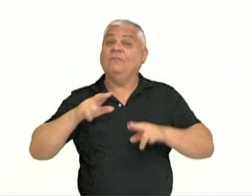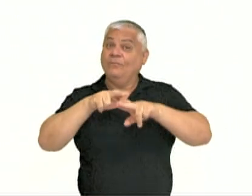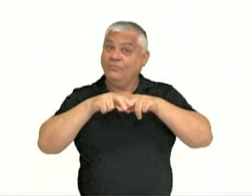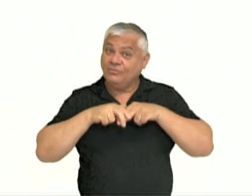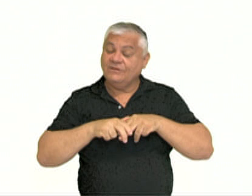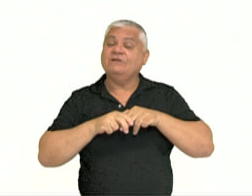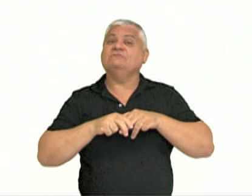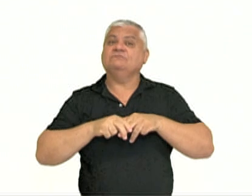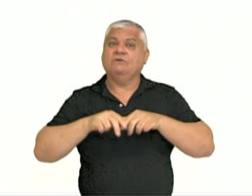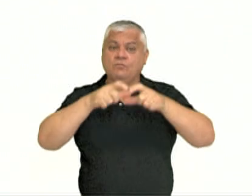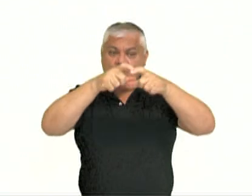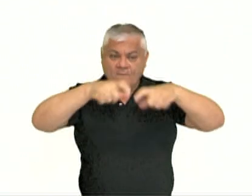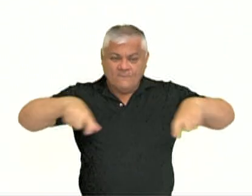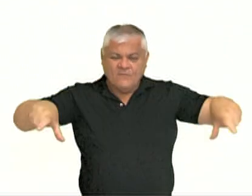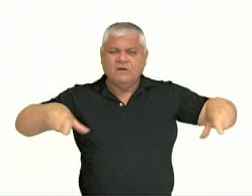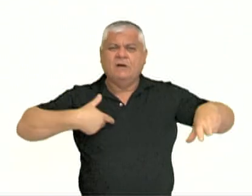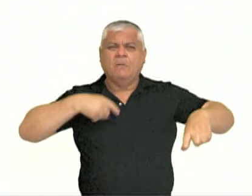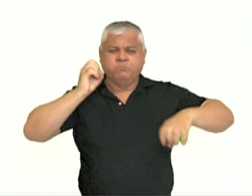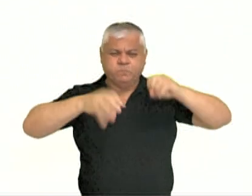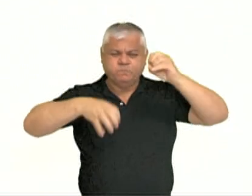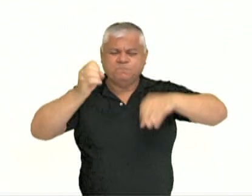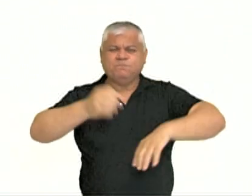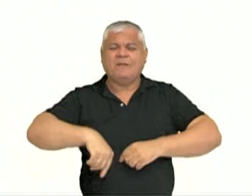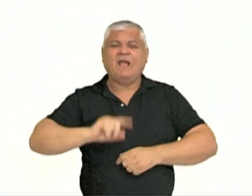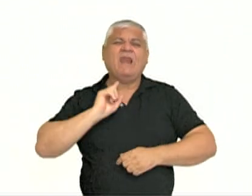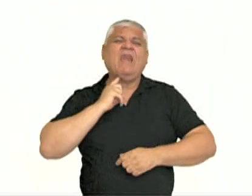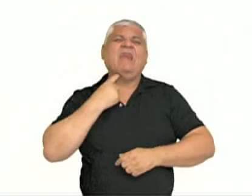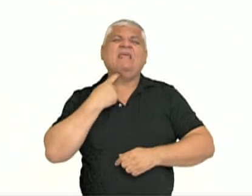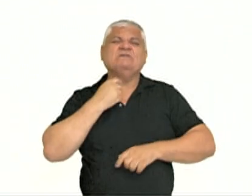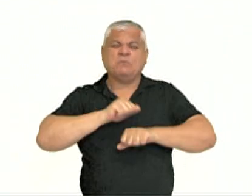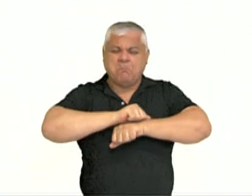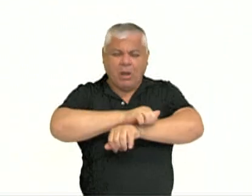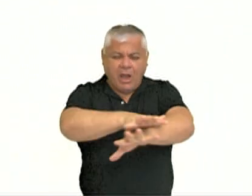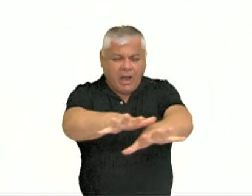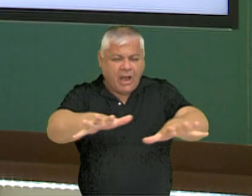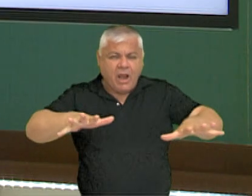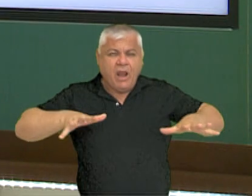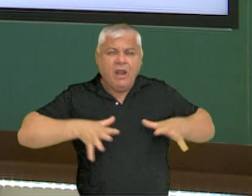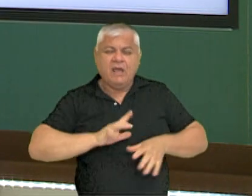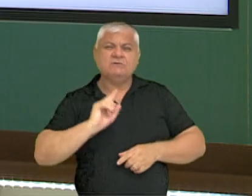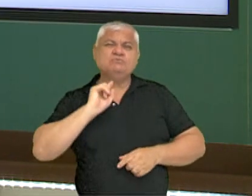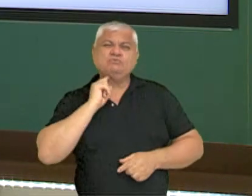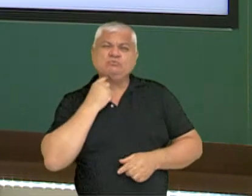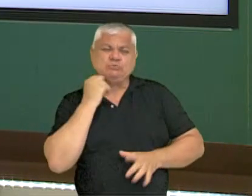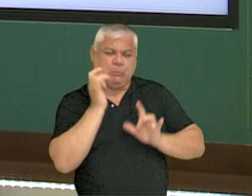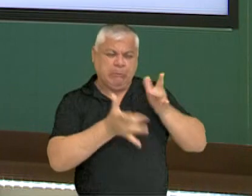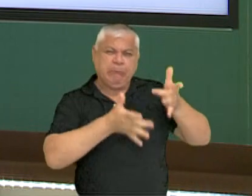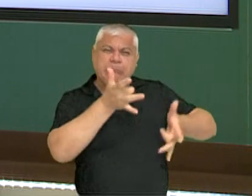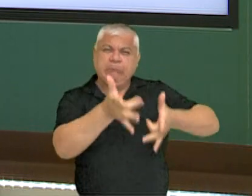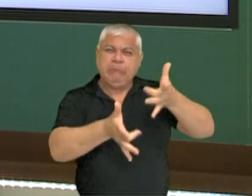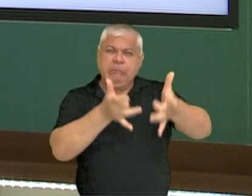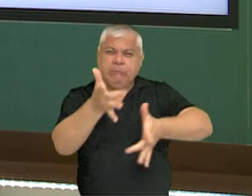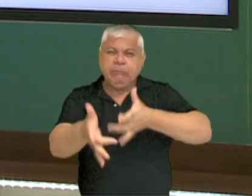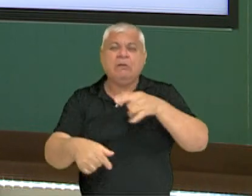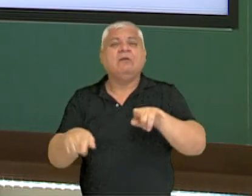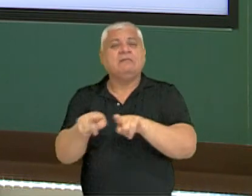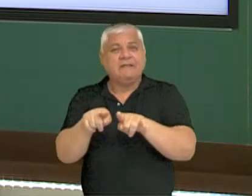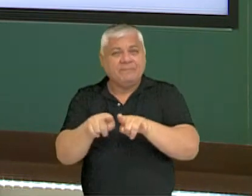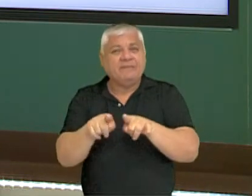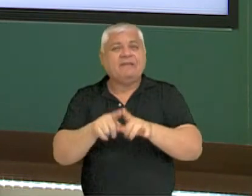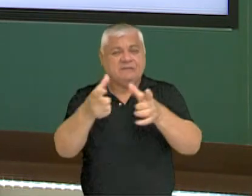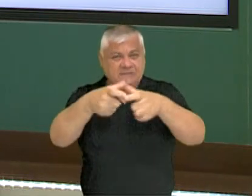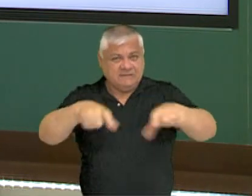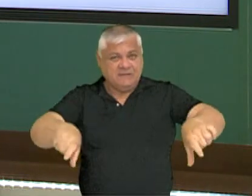geralmente, os estádios eles ficam com muito lixo espalhado ali pelas arquibancadas ou até mesmo no entorno dos estádios,